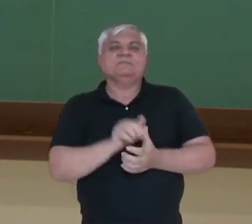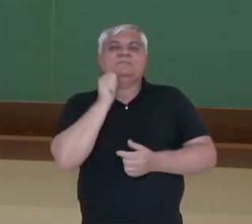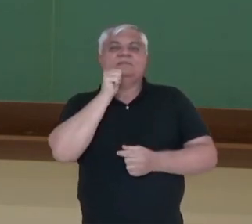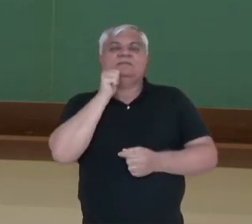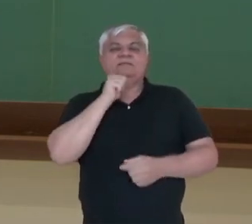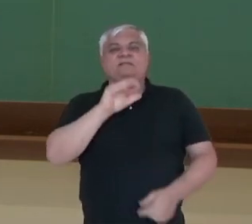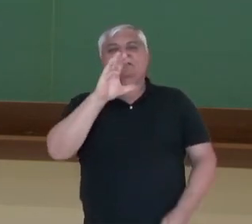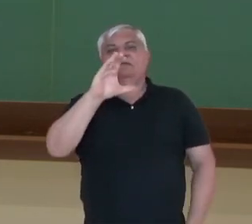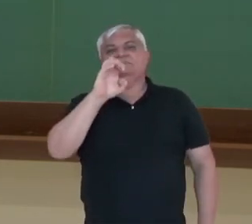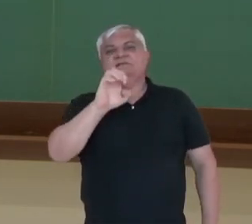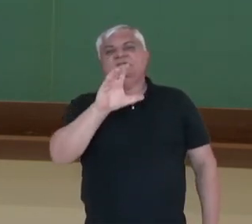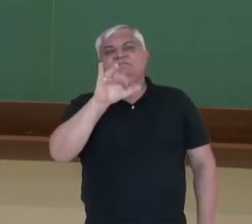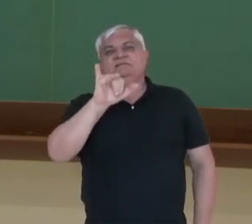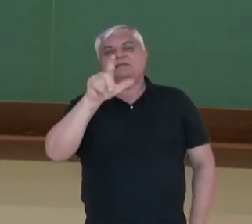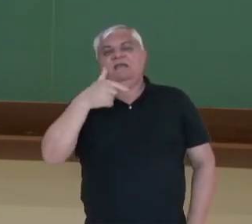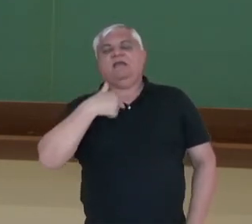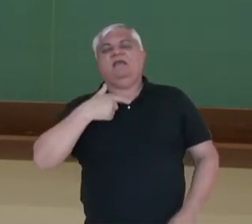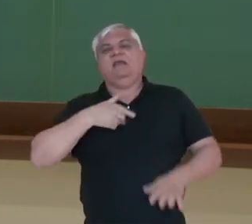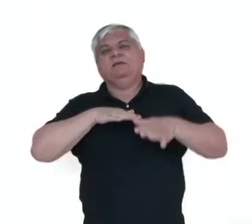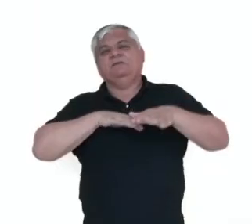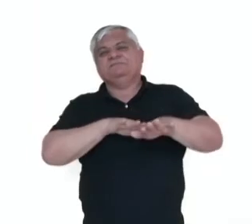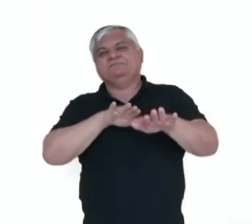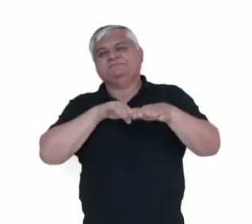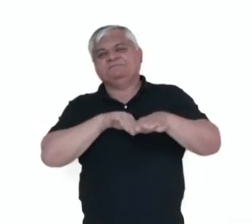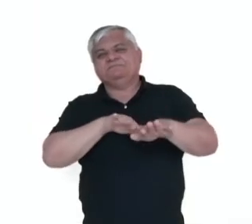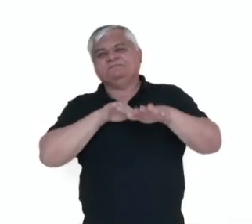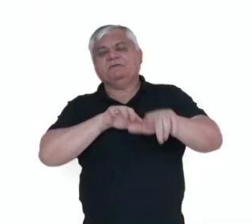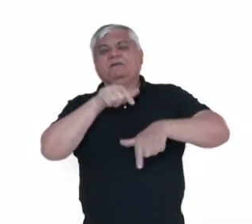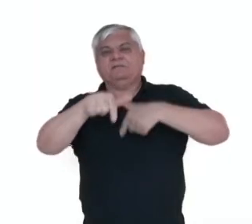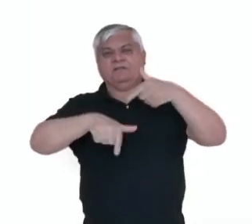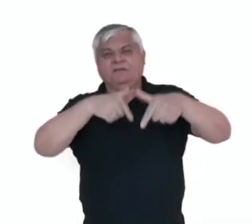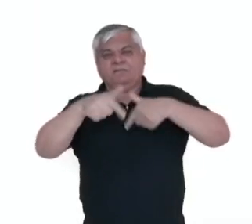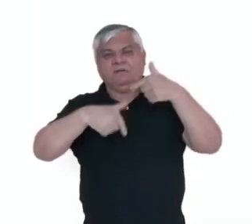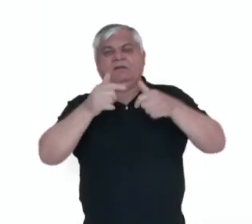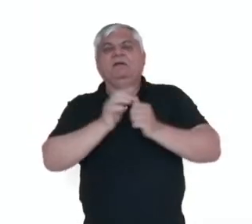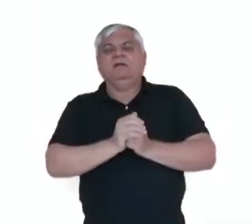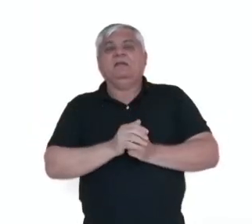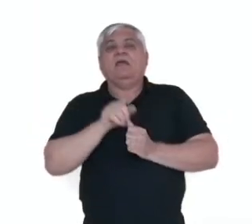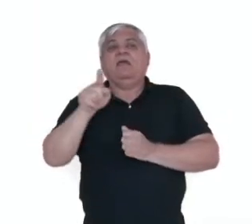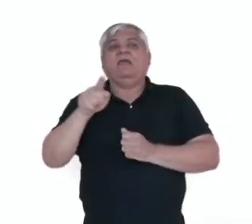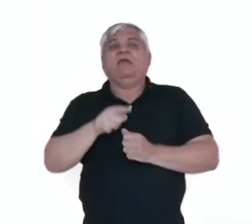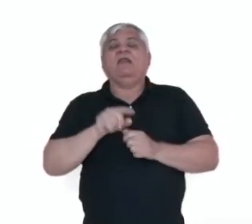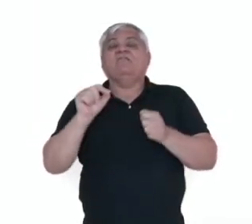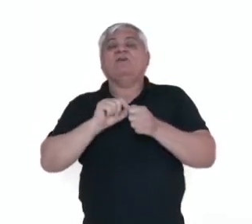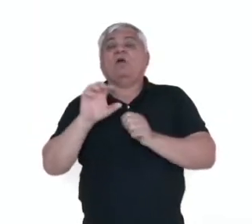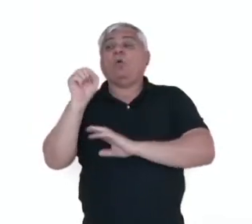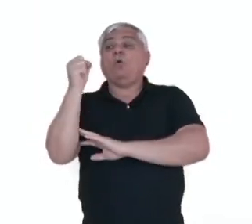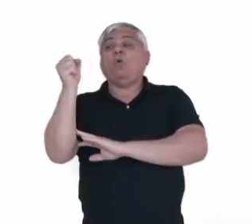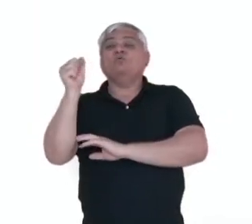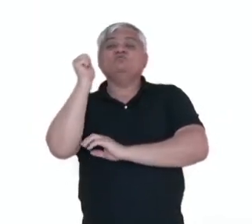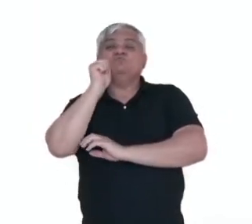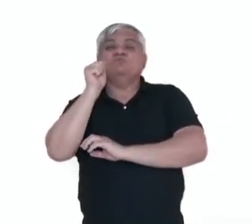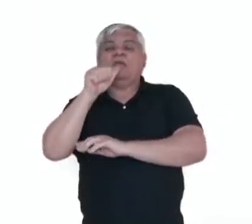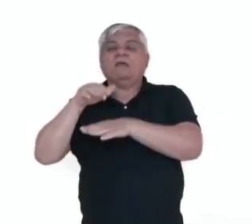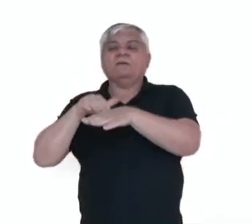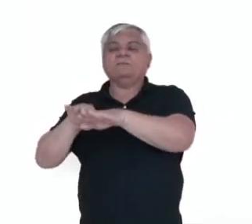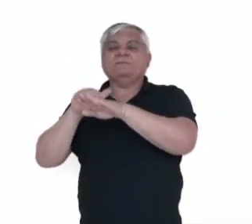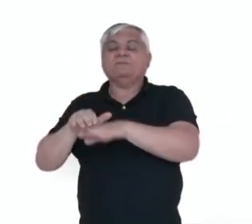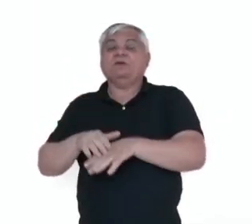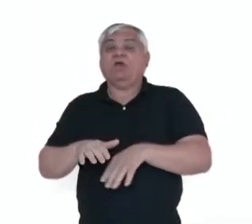tem um ateliê de costura. Para realizar determinado serviço, 8 costureiras levam 9